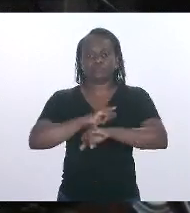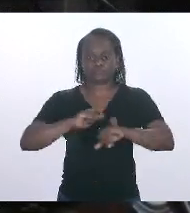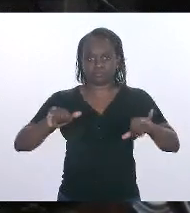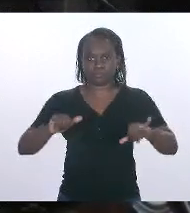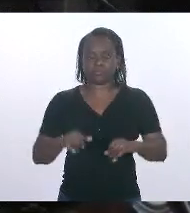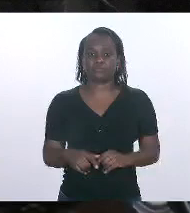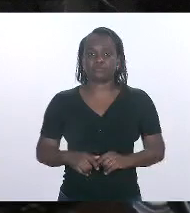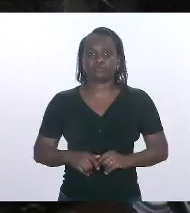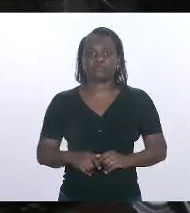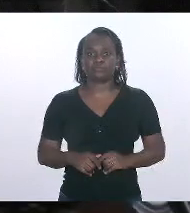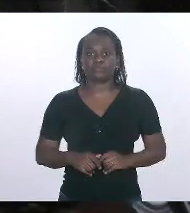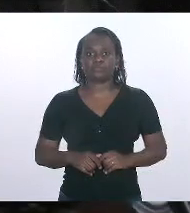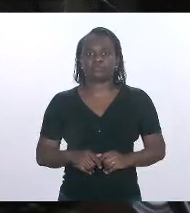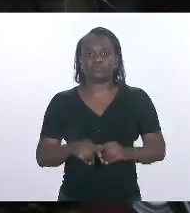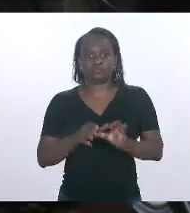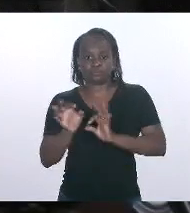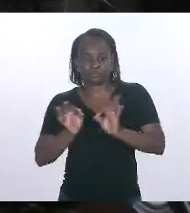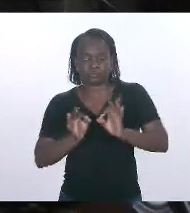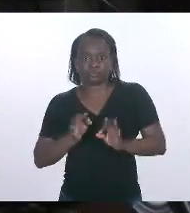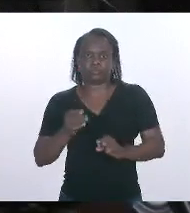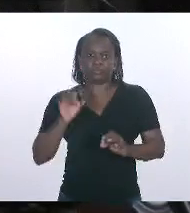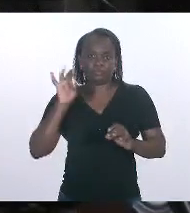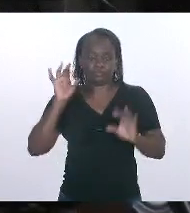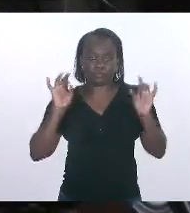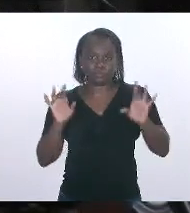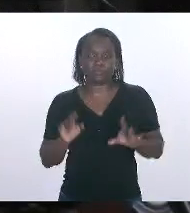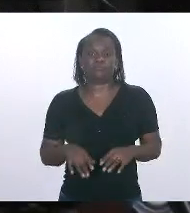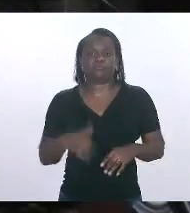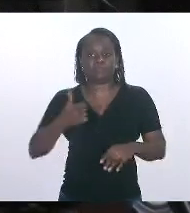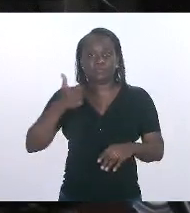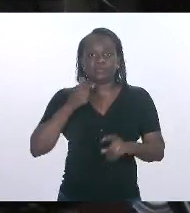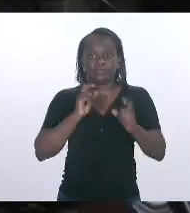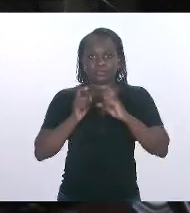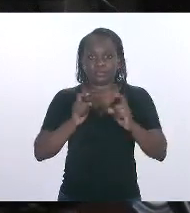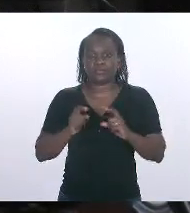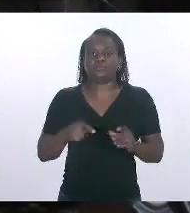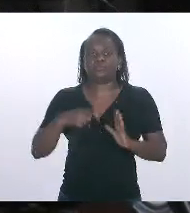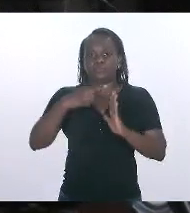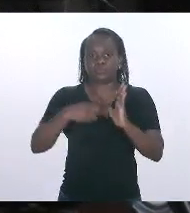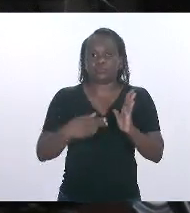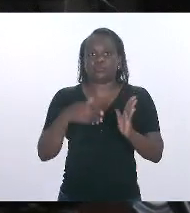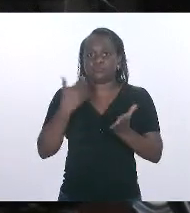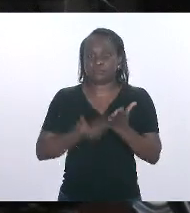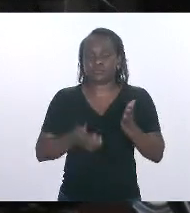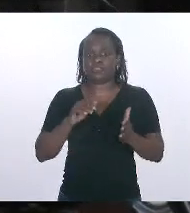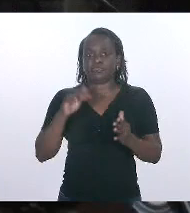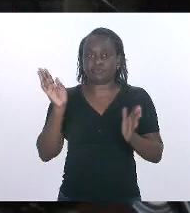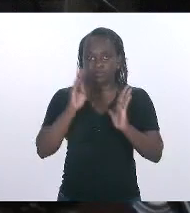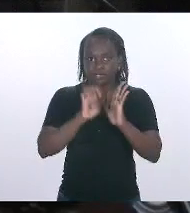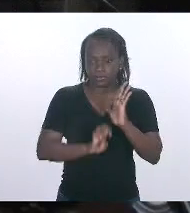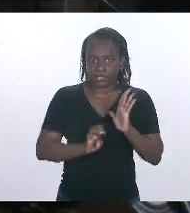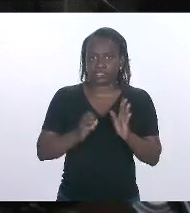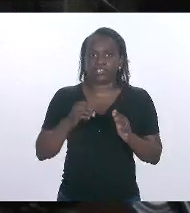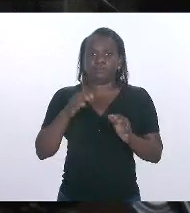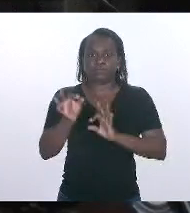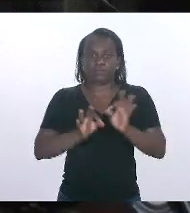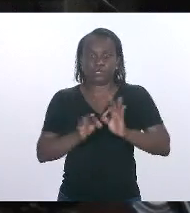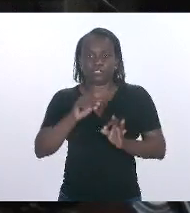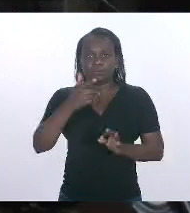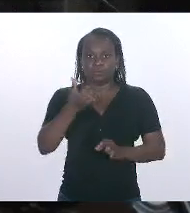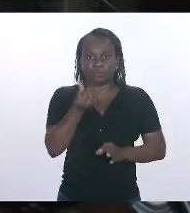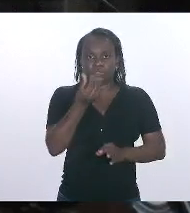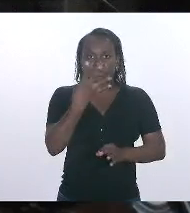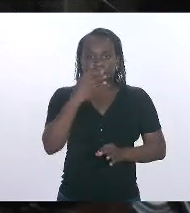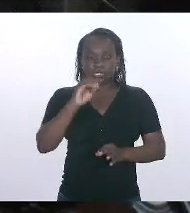Anuncio. Em tramitação ordinária, em primeira discussão, redação do vencido assim emendado. Projeto de Lei 640-A de 2015, de